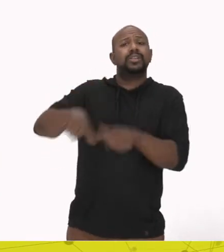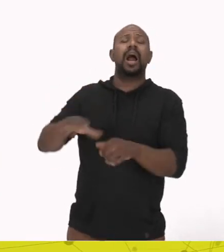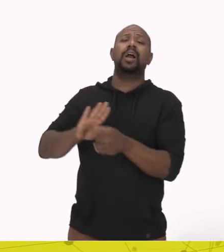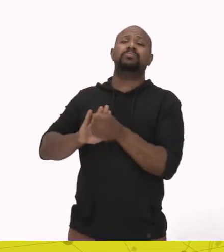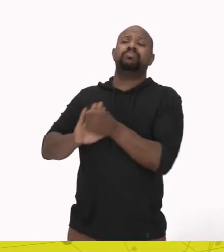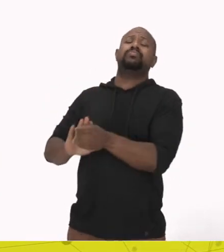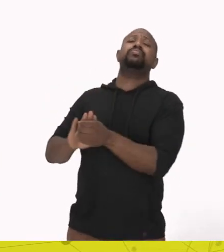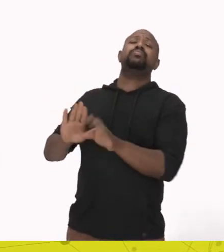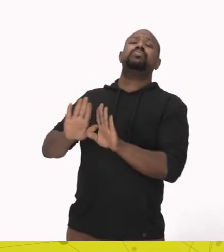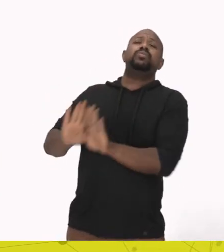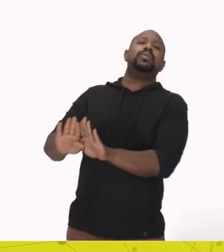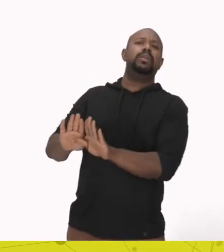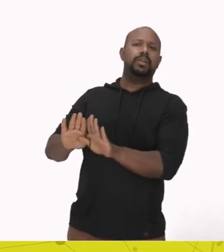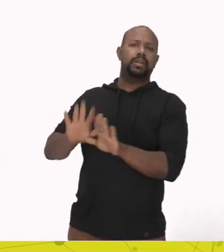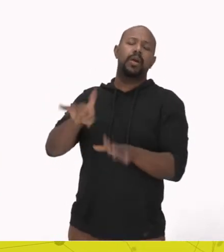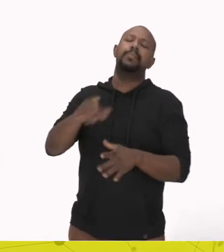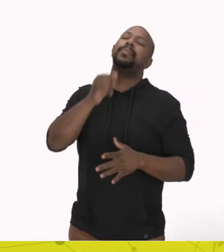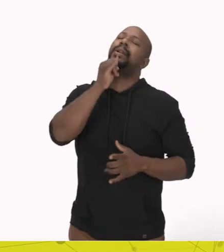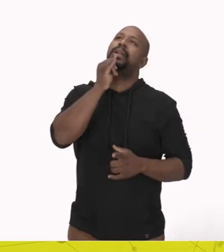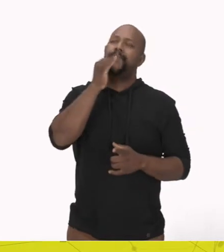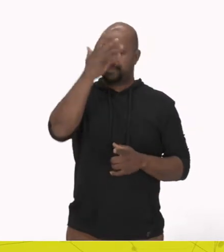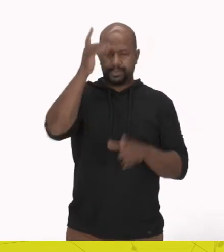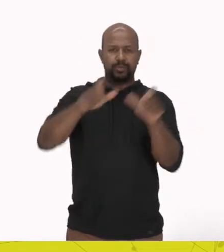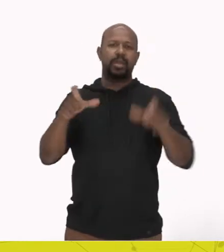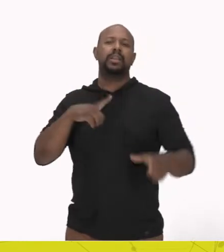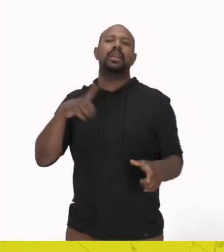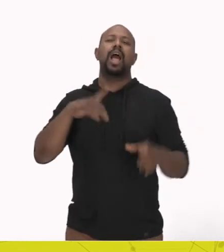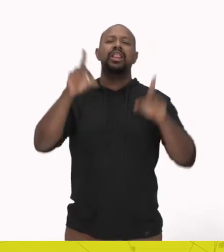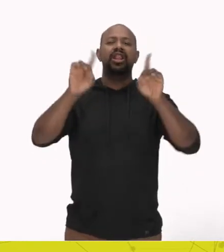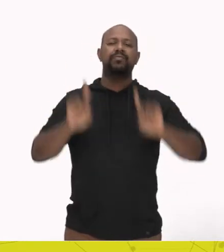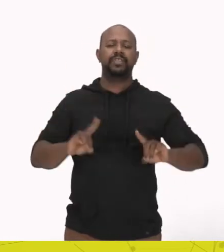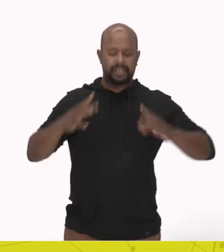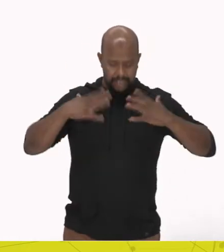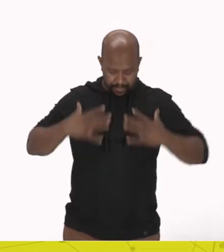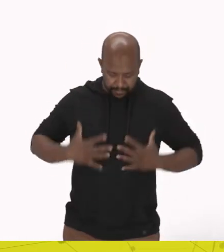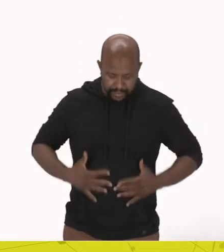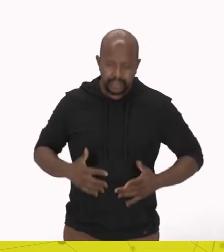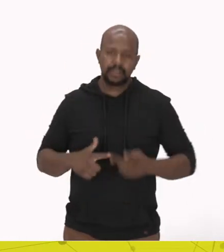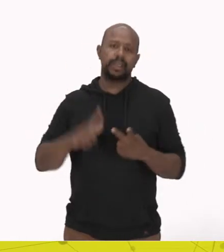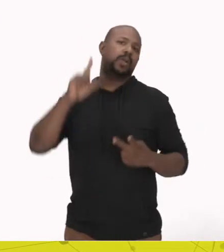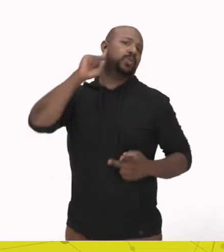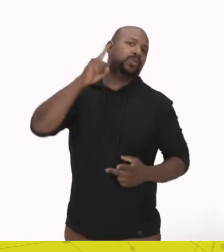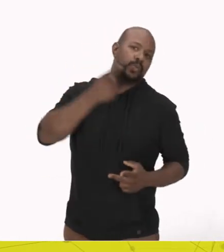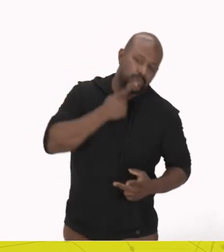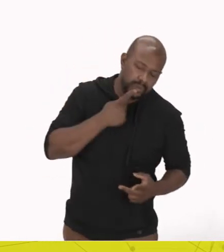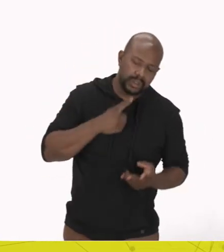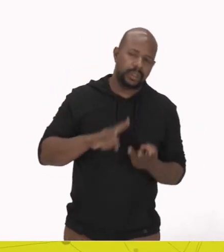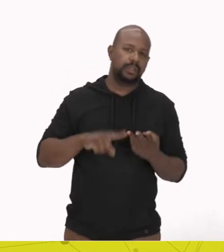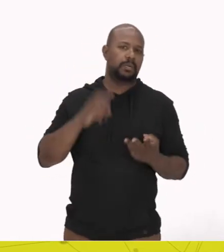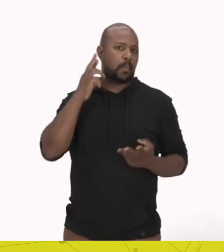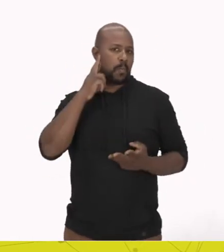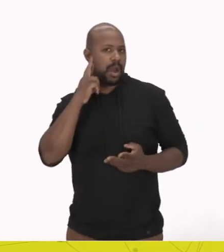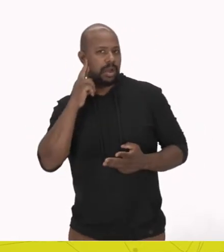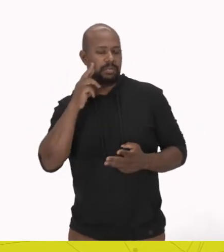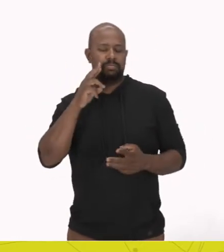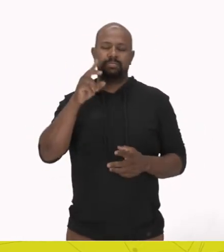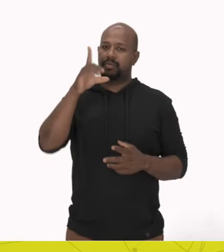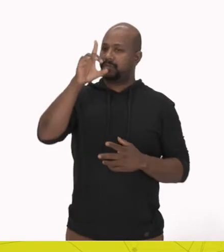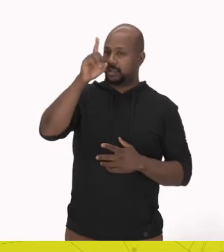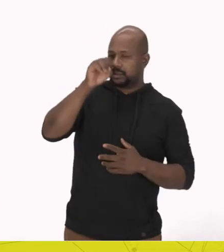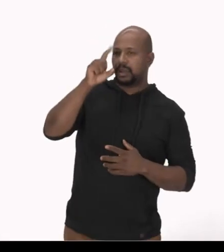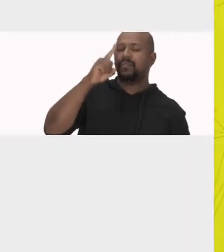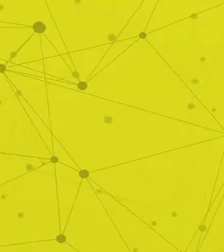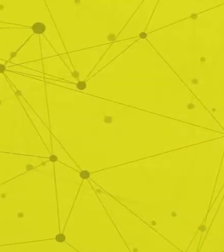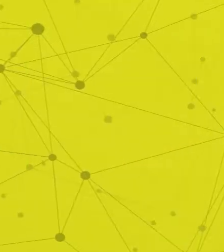suas condições neurobiológicas, como pessoas que tenham uma deficiência física, auditiva,